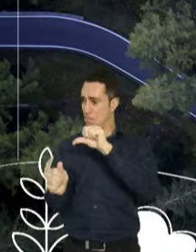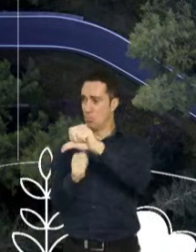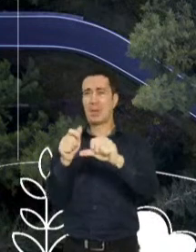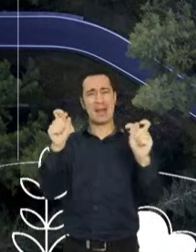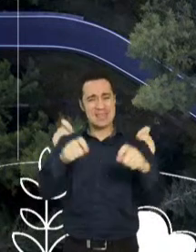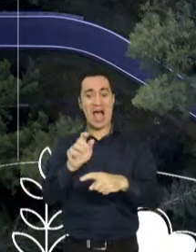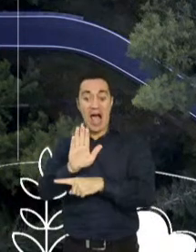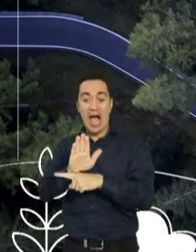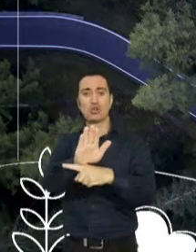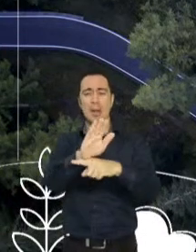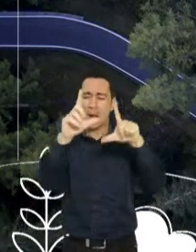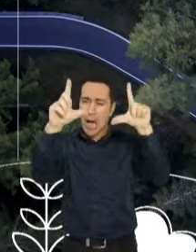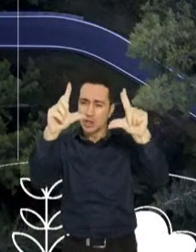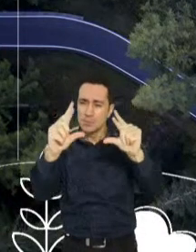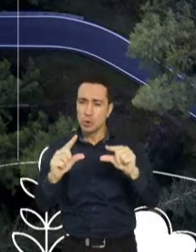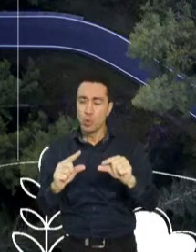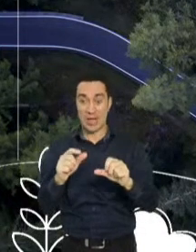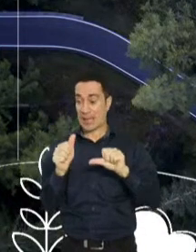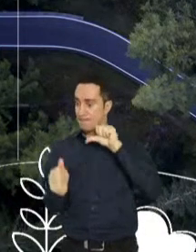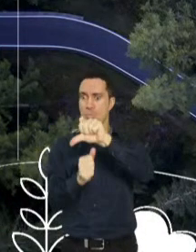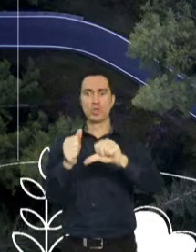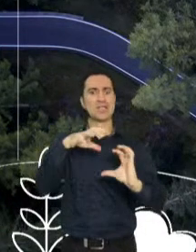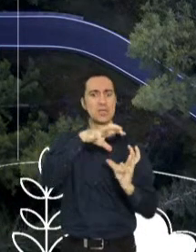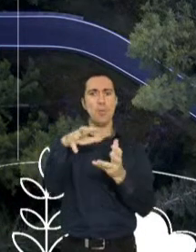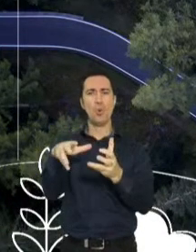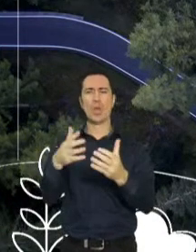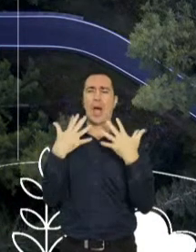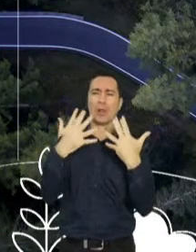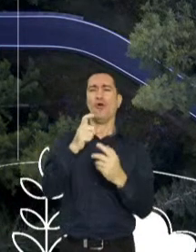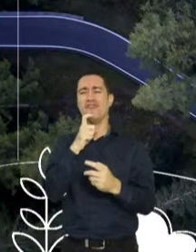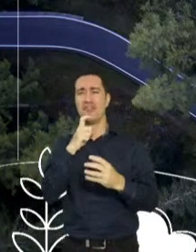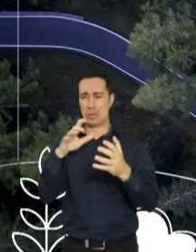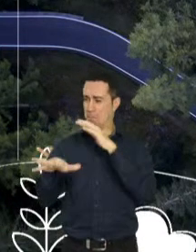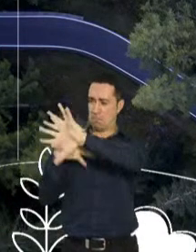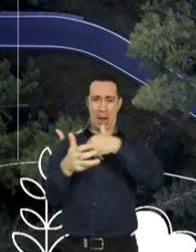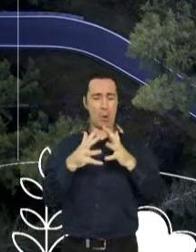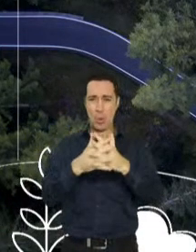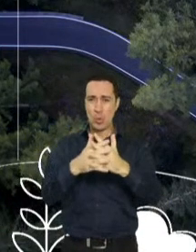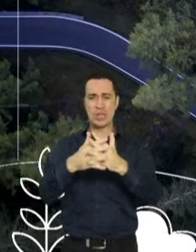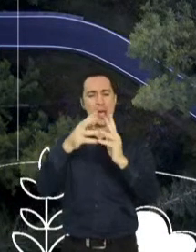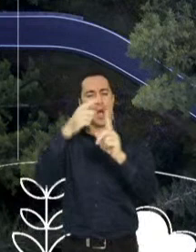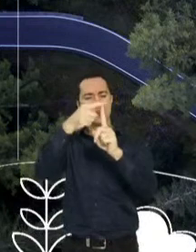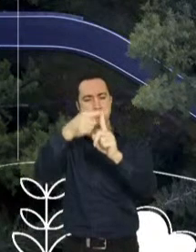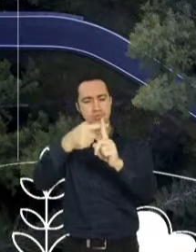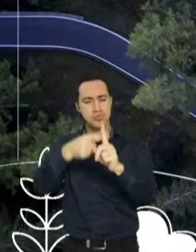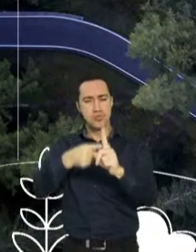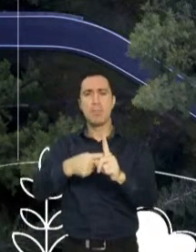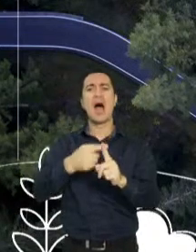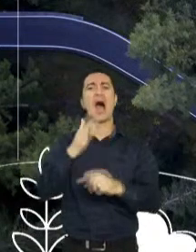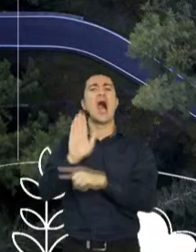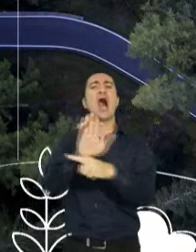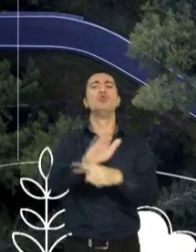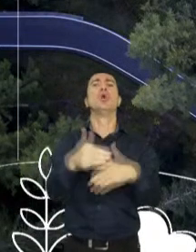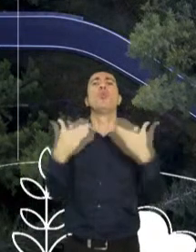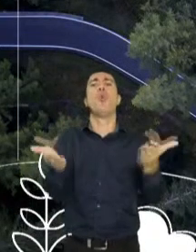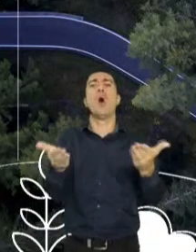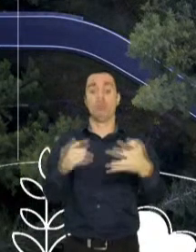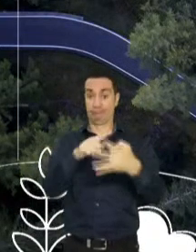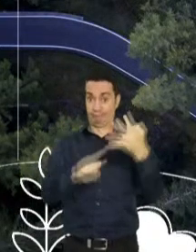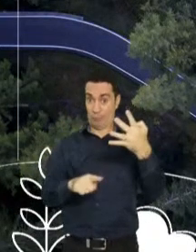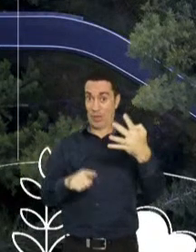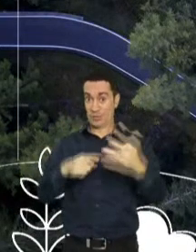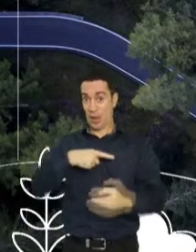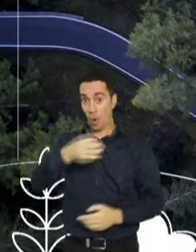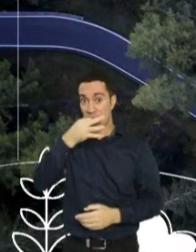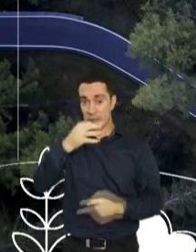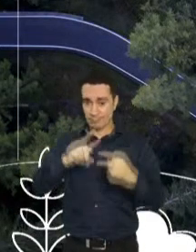pode ajudar a desacelerar as mudanças climáticas? Sim. Qual a sua opinião? E a gente deu aqui algumas